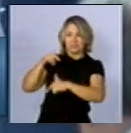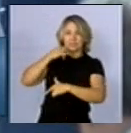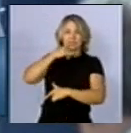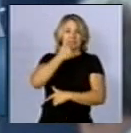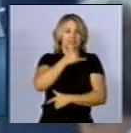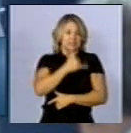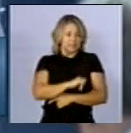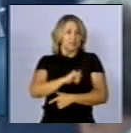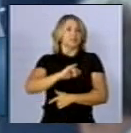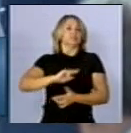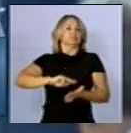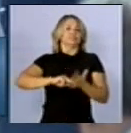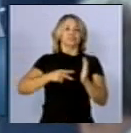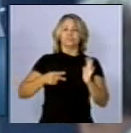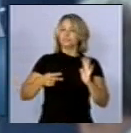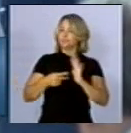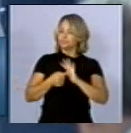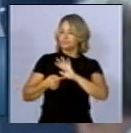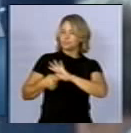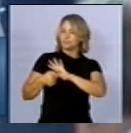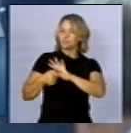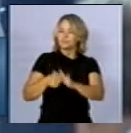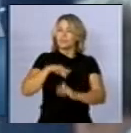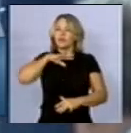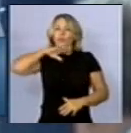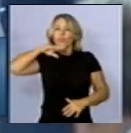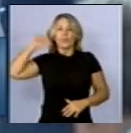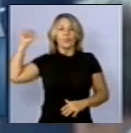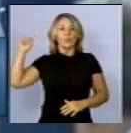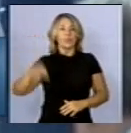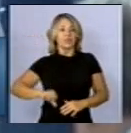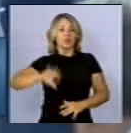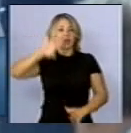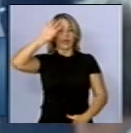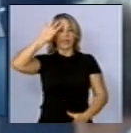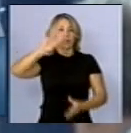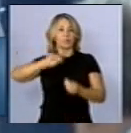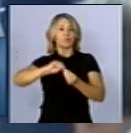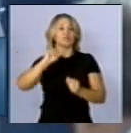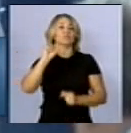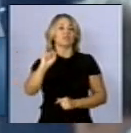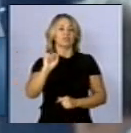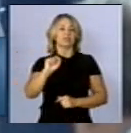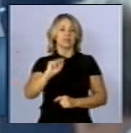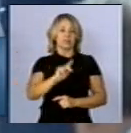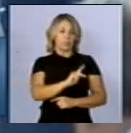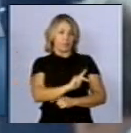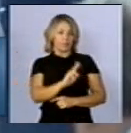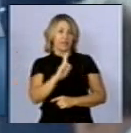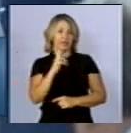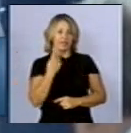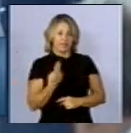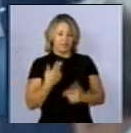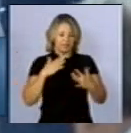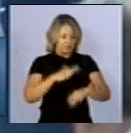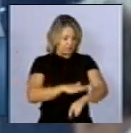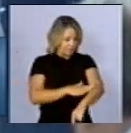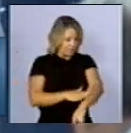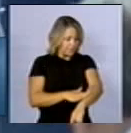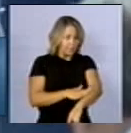significamente nocivo a conclusão é que o PH da pele